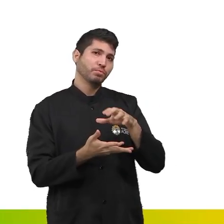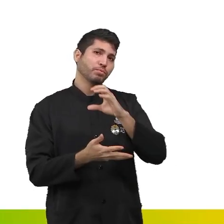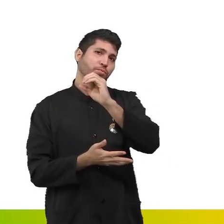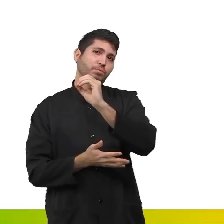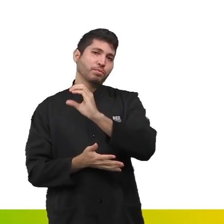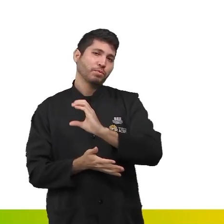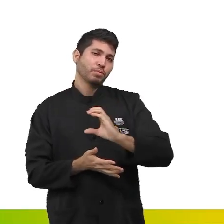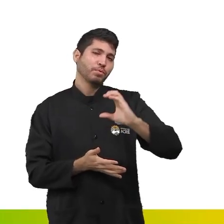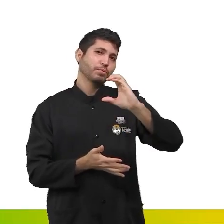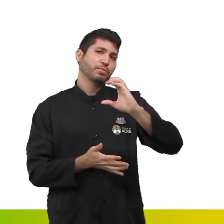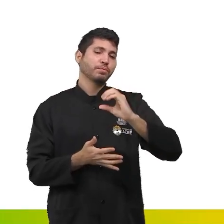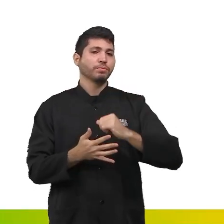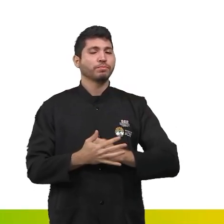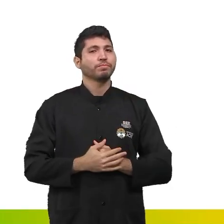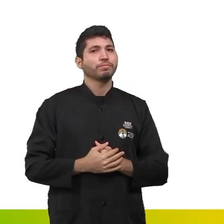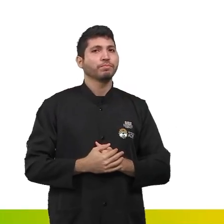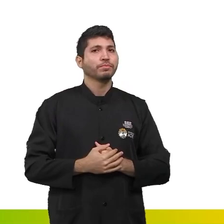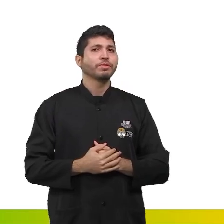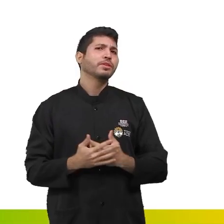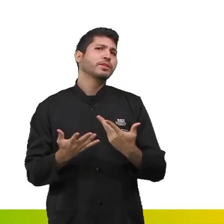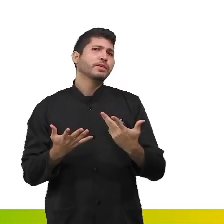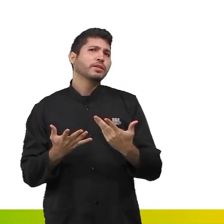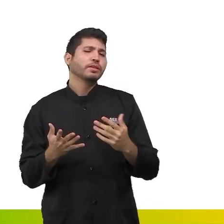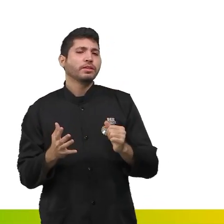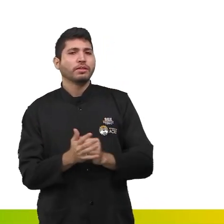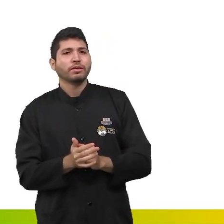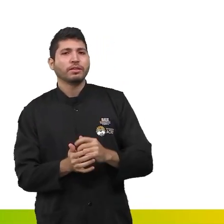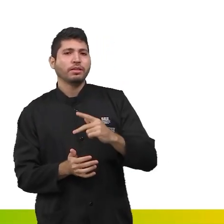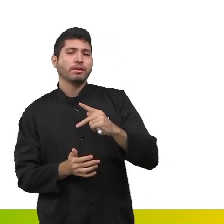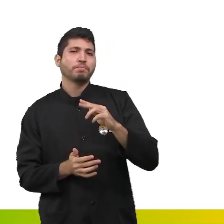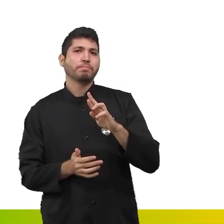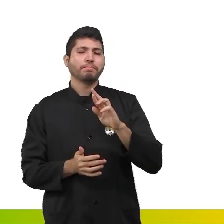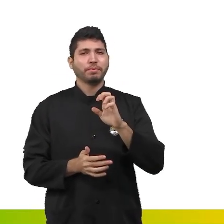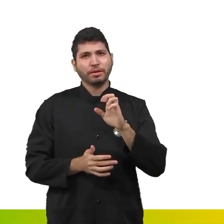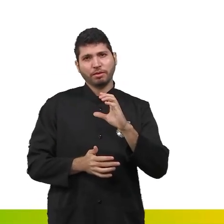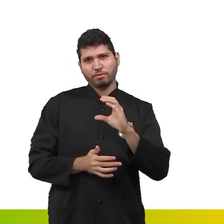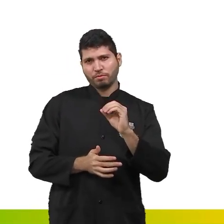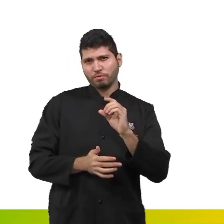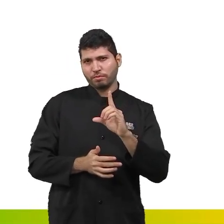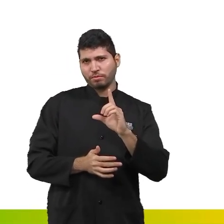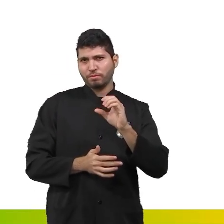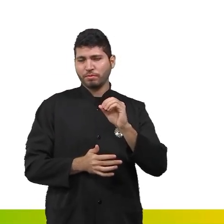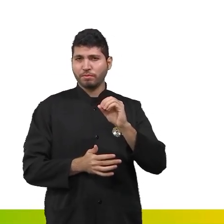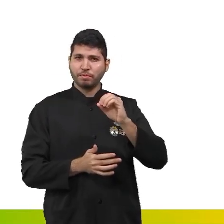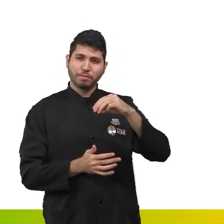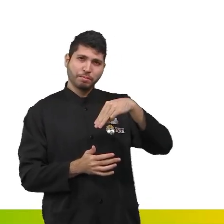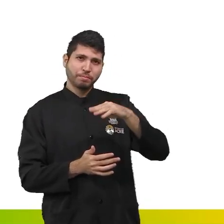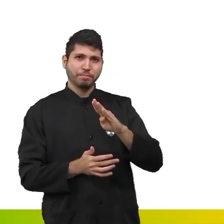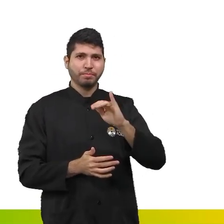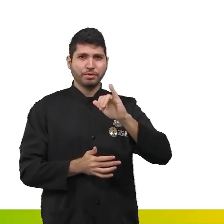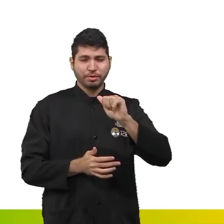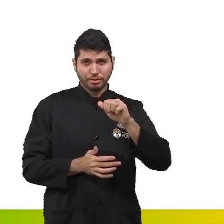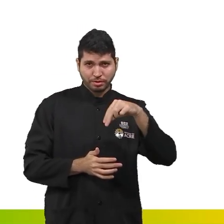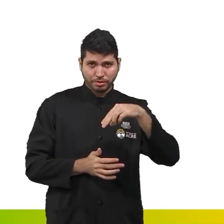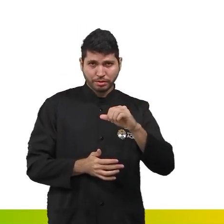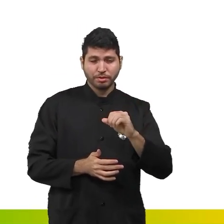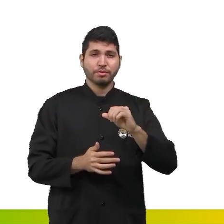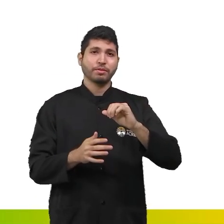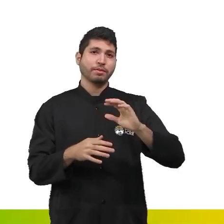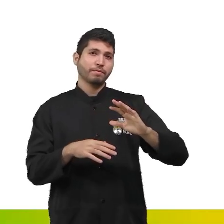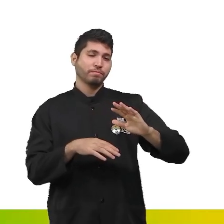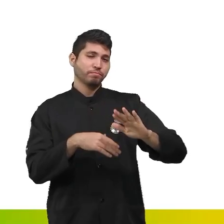América pré-colombiana? Nossa, sociedades lindas, complexas, com grandes avanços